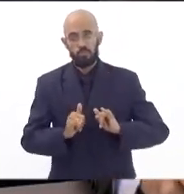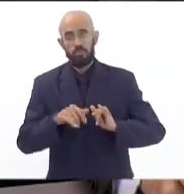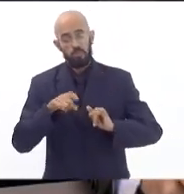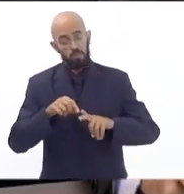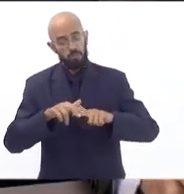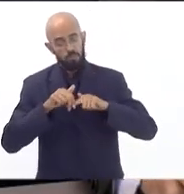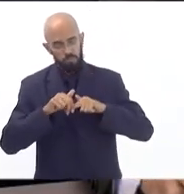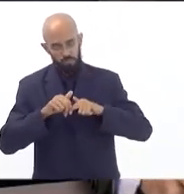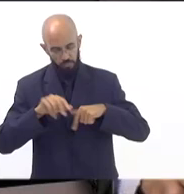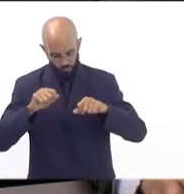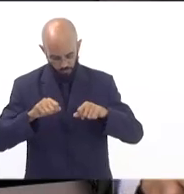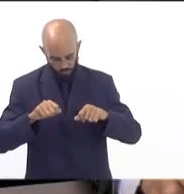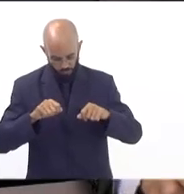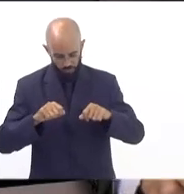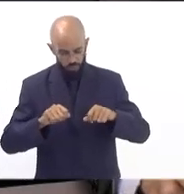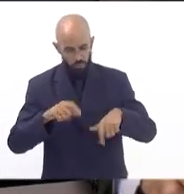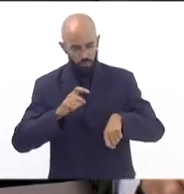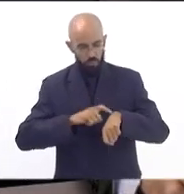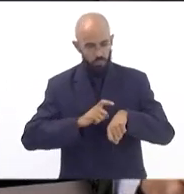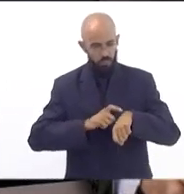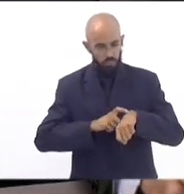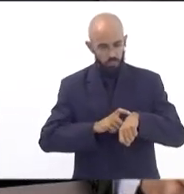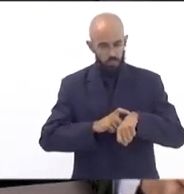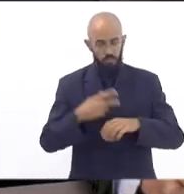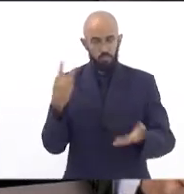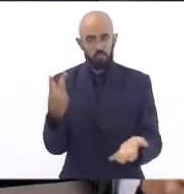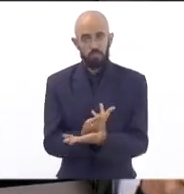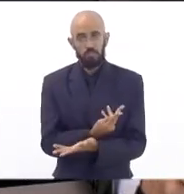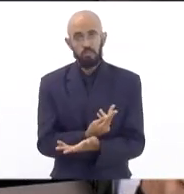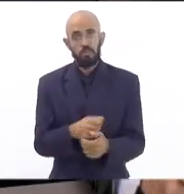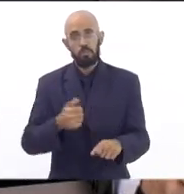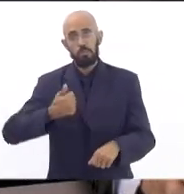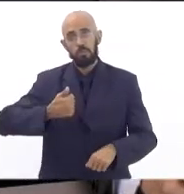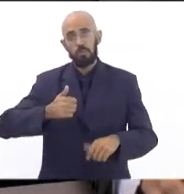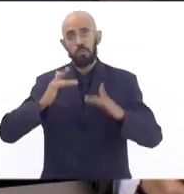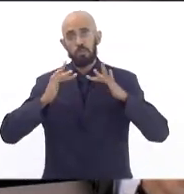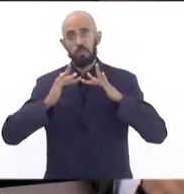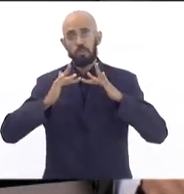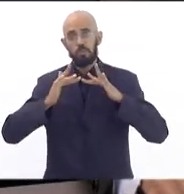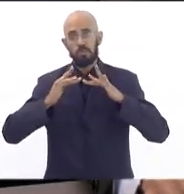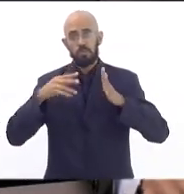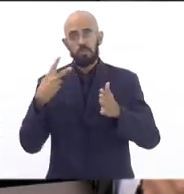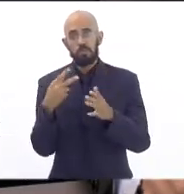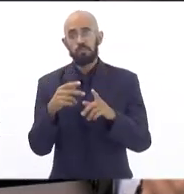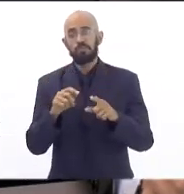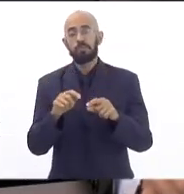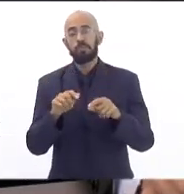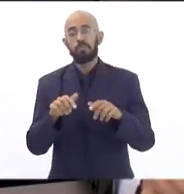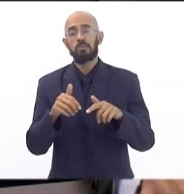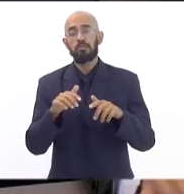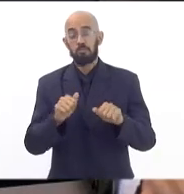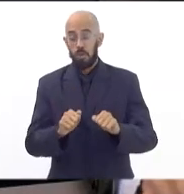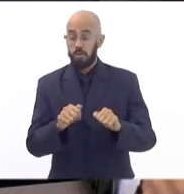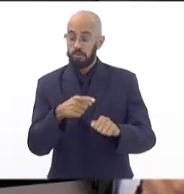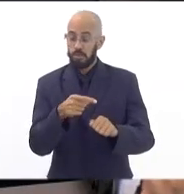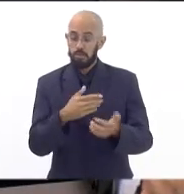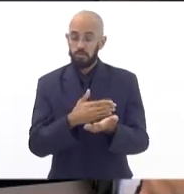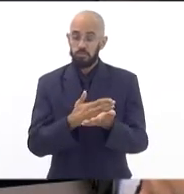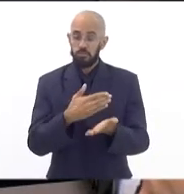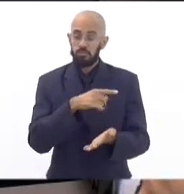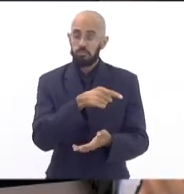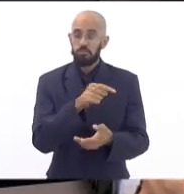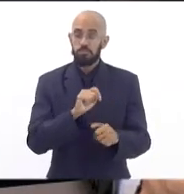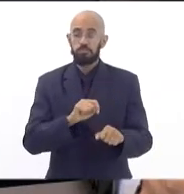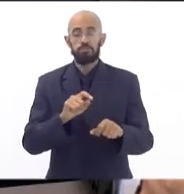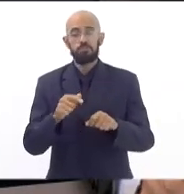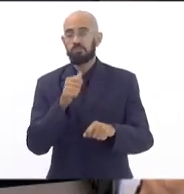isso que é o momento inicial da lavratura de ocorrência aquele primeiro contato que o policial tá tendo com o evento e pode ser que é naquele momento Inicial ainda não